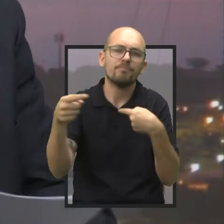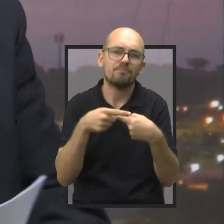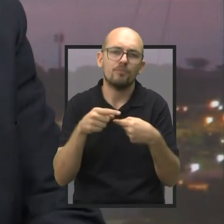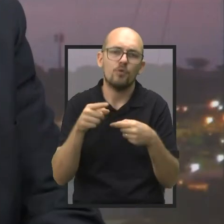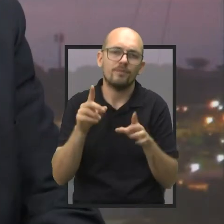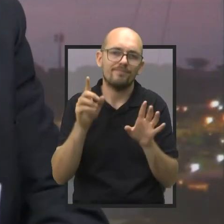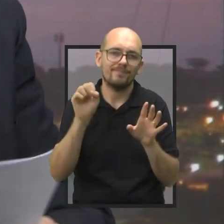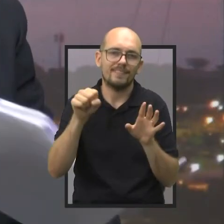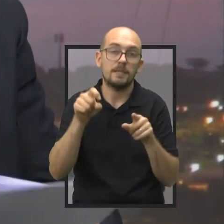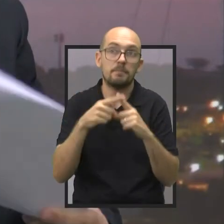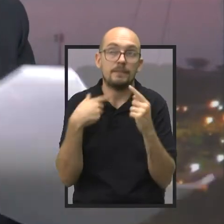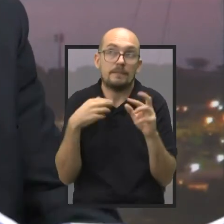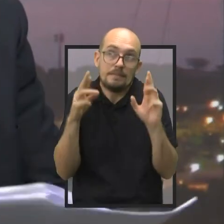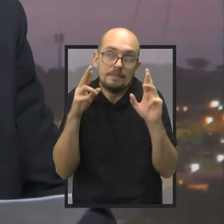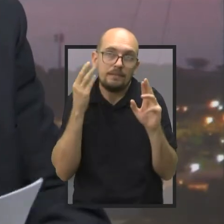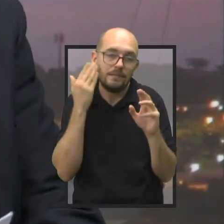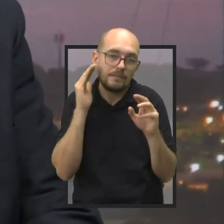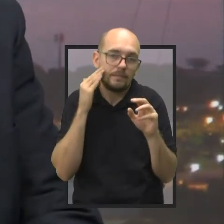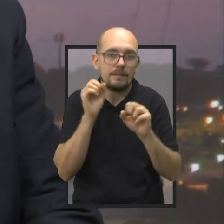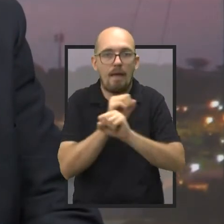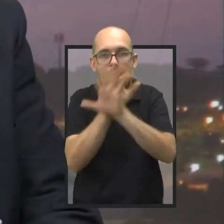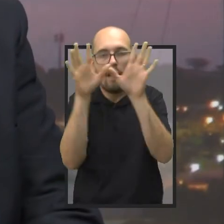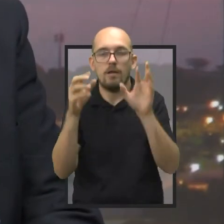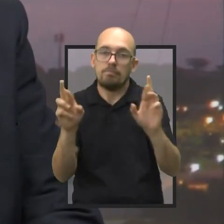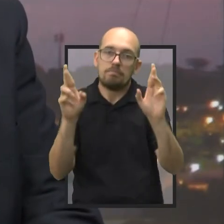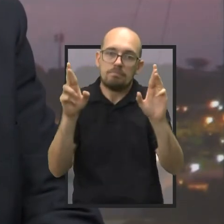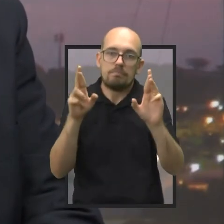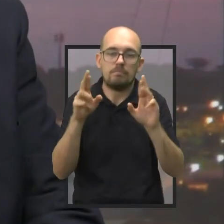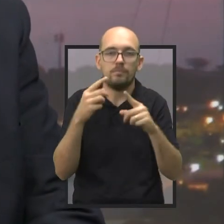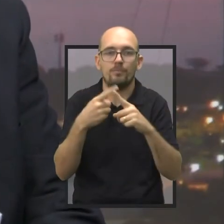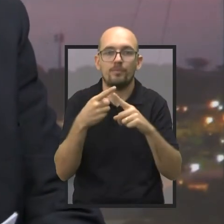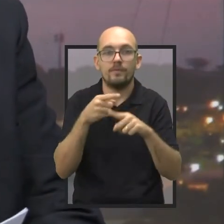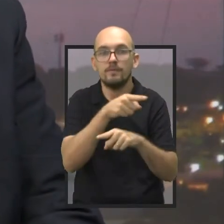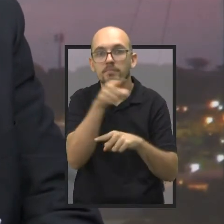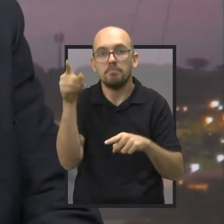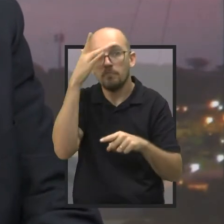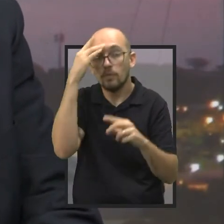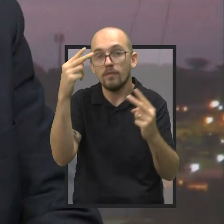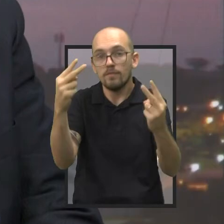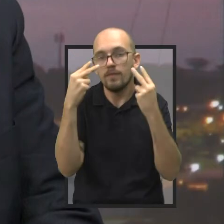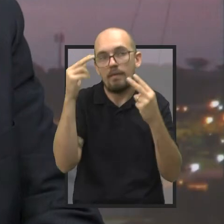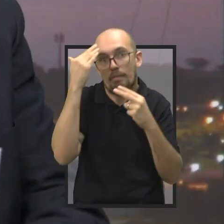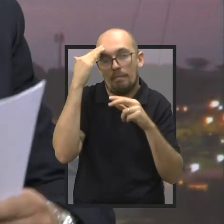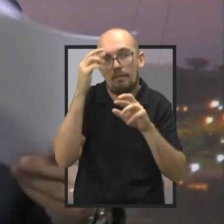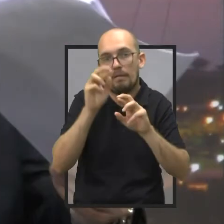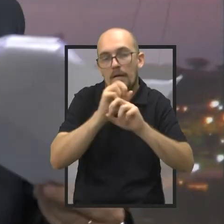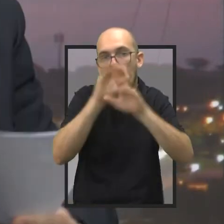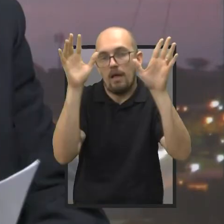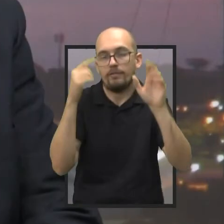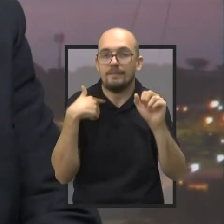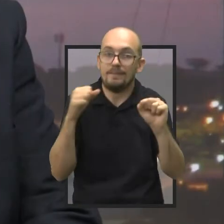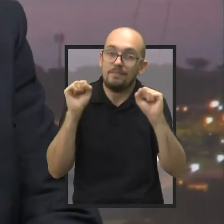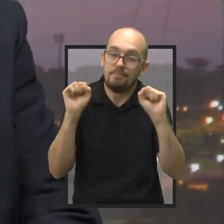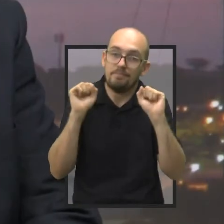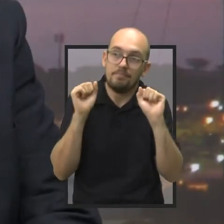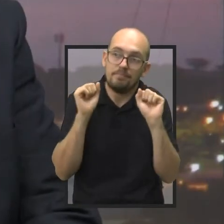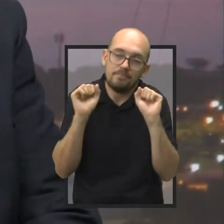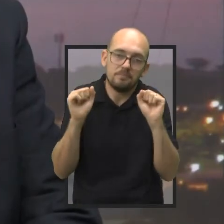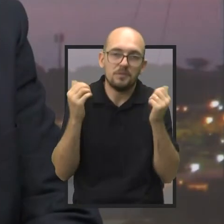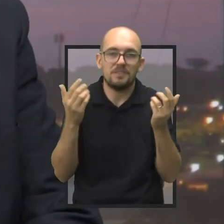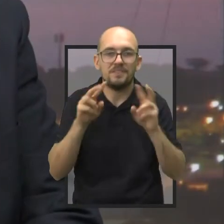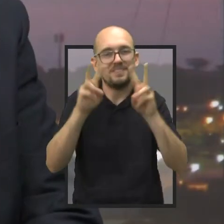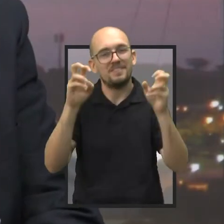ter me expressado com clareza e didática para que os telespectadores possam ter entendido um pouco sobre